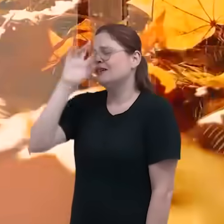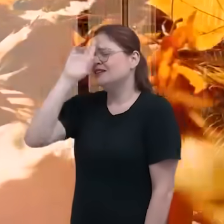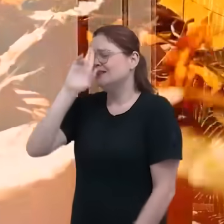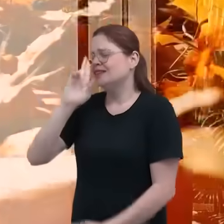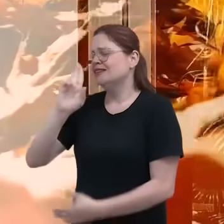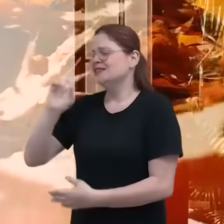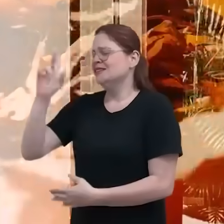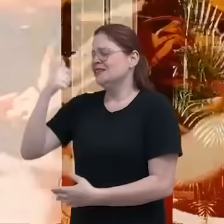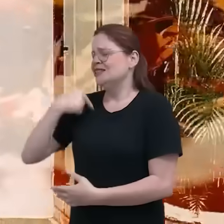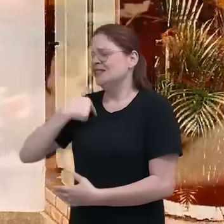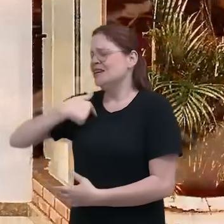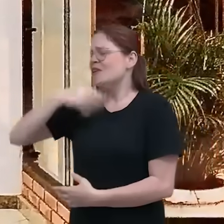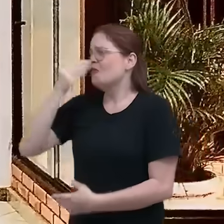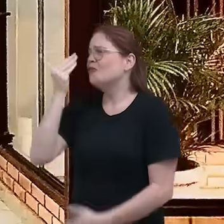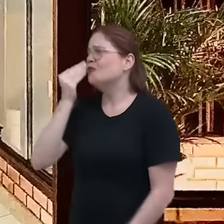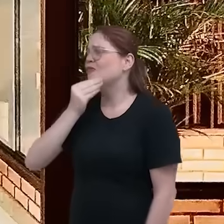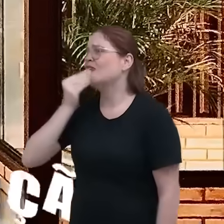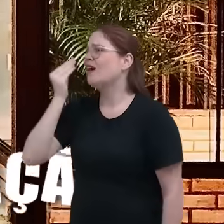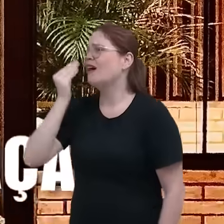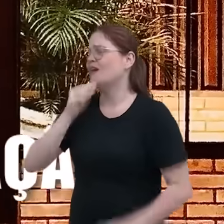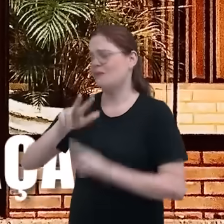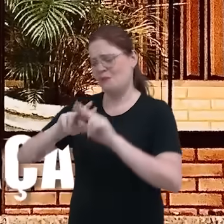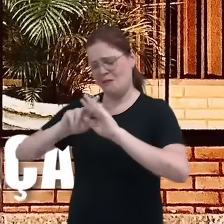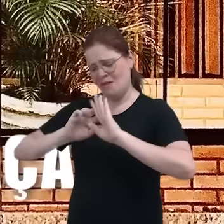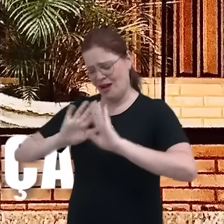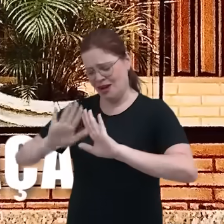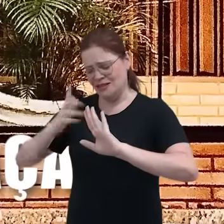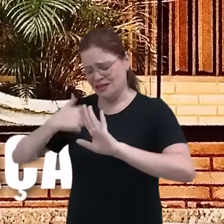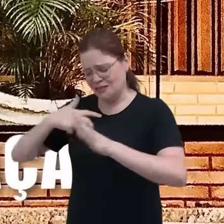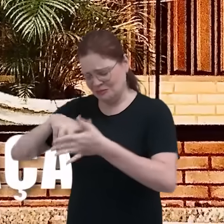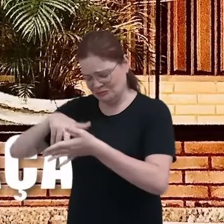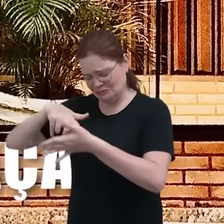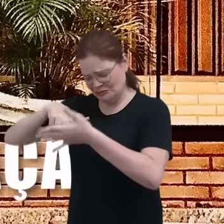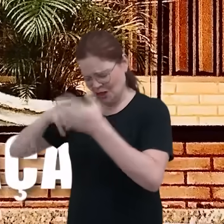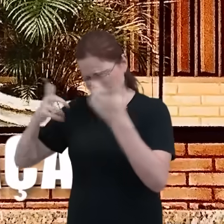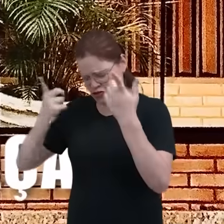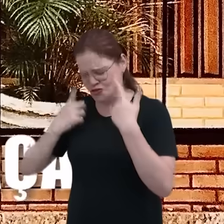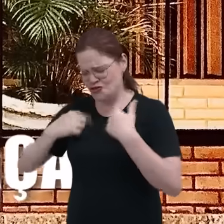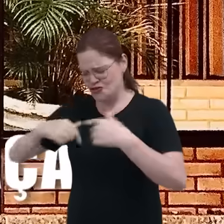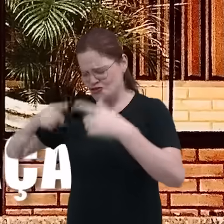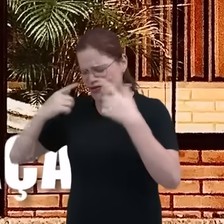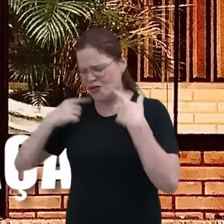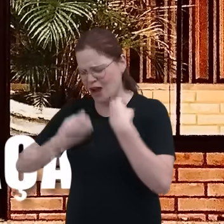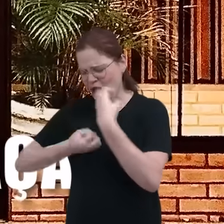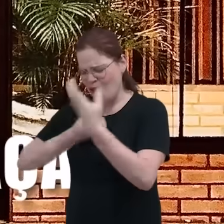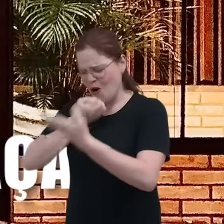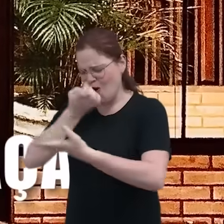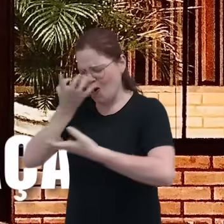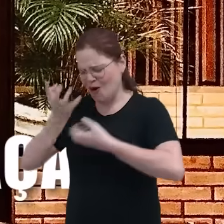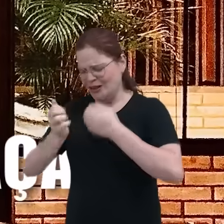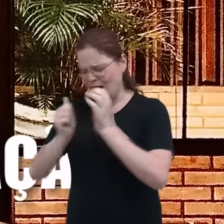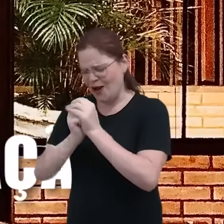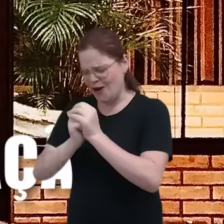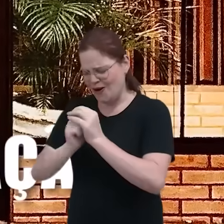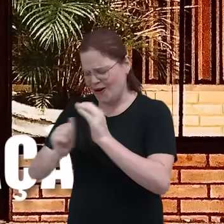Senhor, e vim chorar diante aos teus pés em oração.